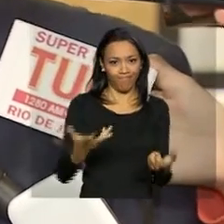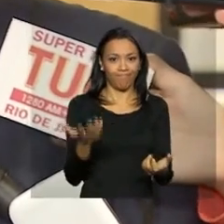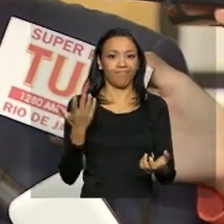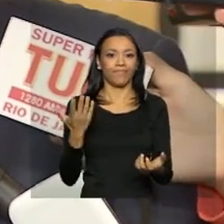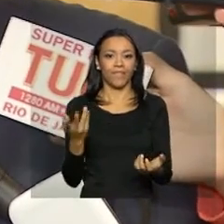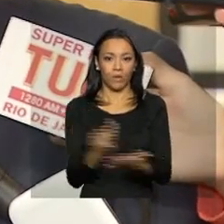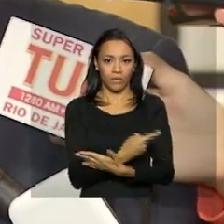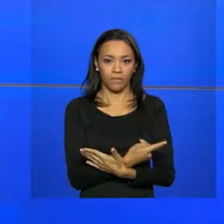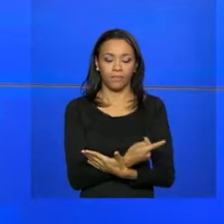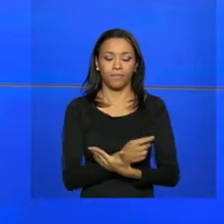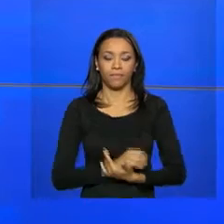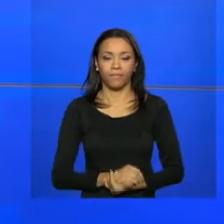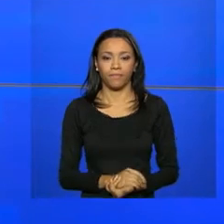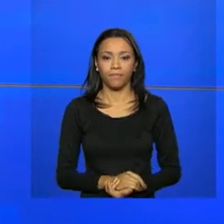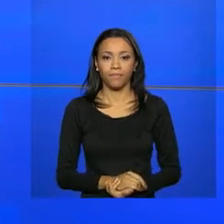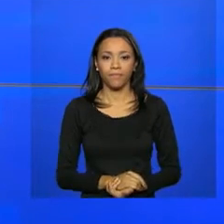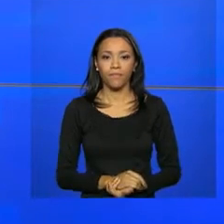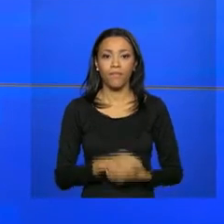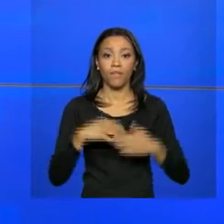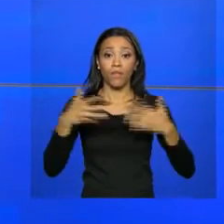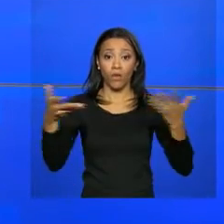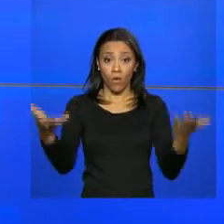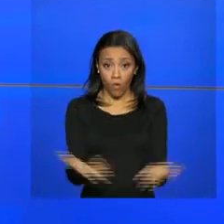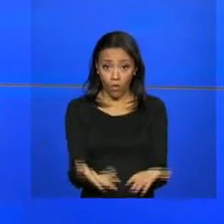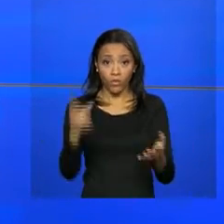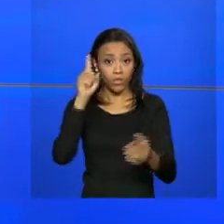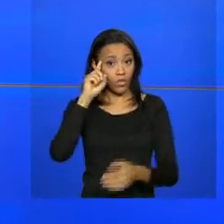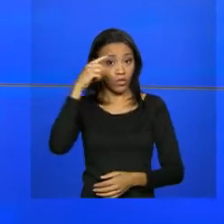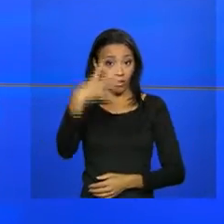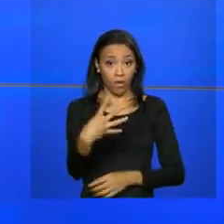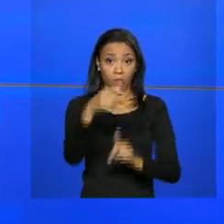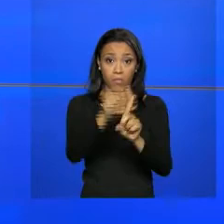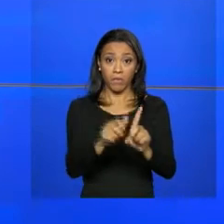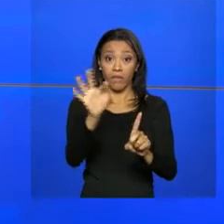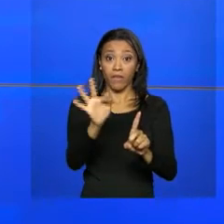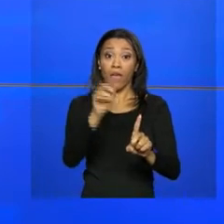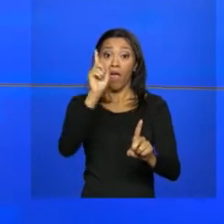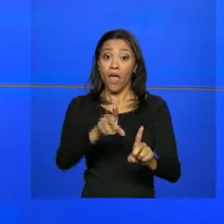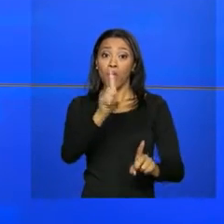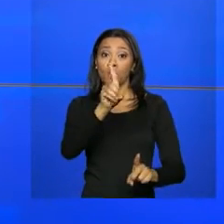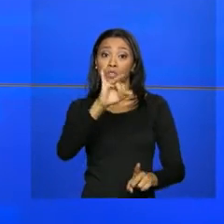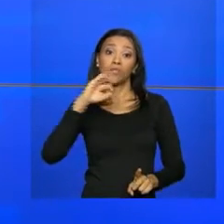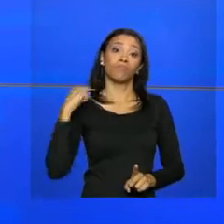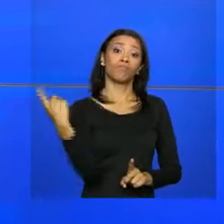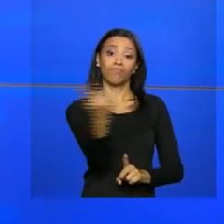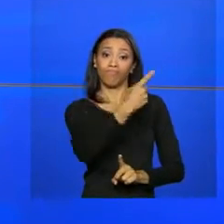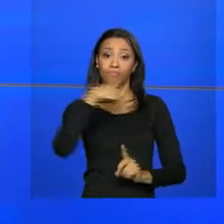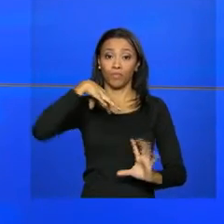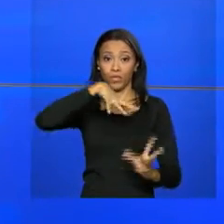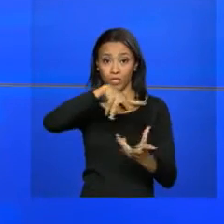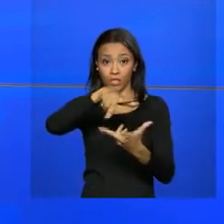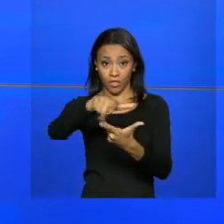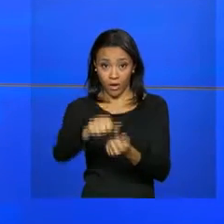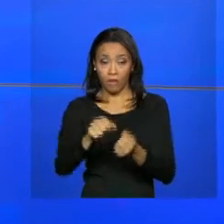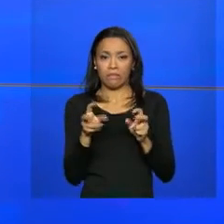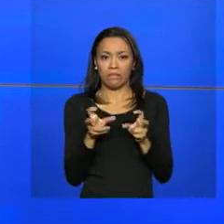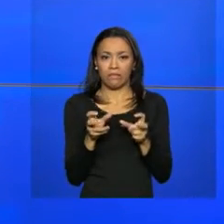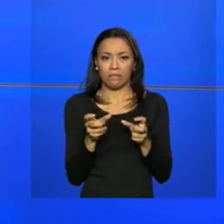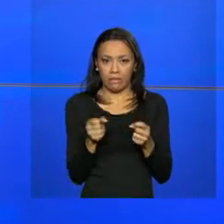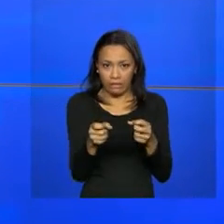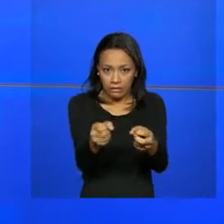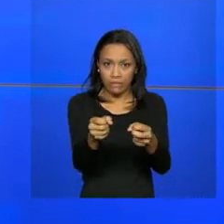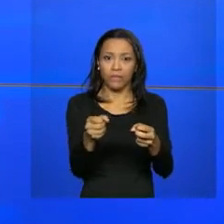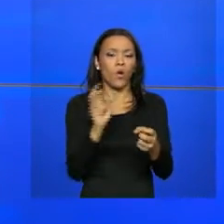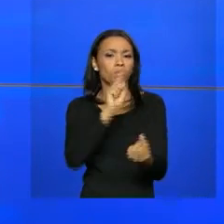são francisco hoje 4 de fevereiro é o dia mundial do câncer a data criada em 2005 tem como